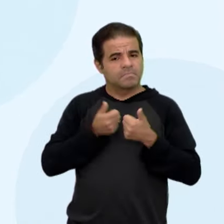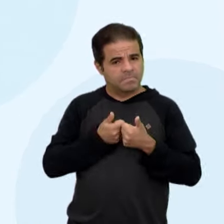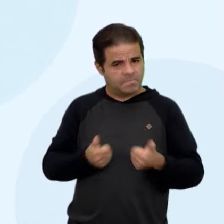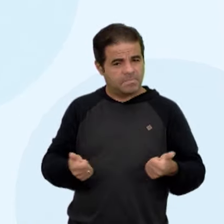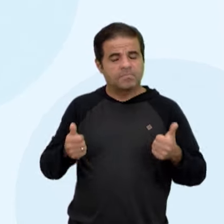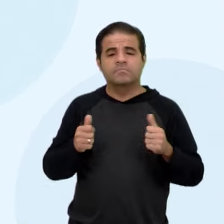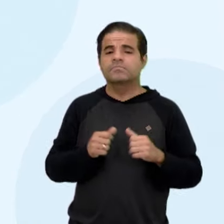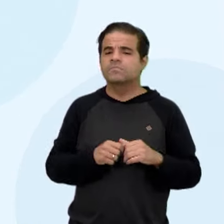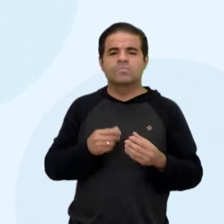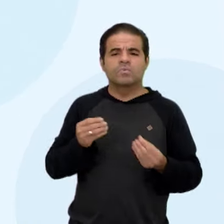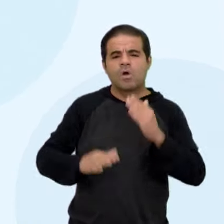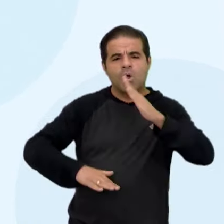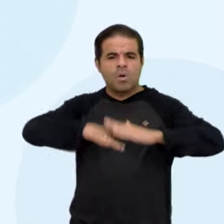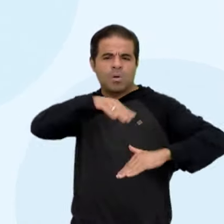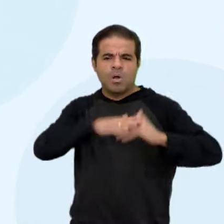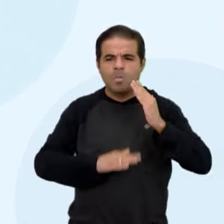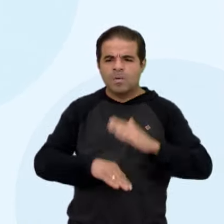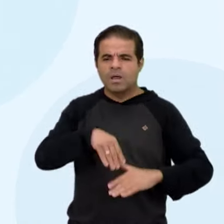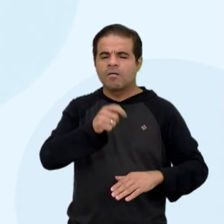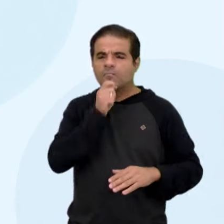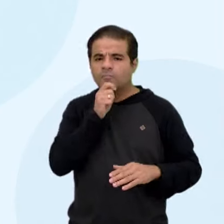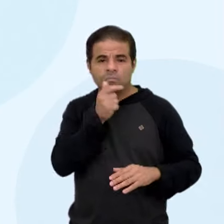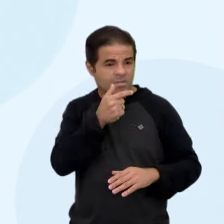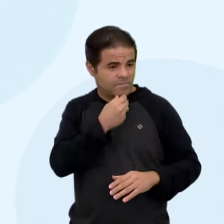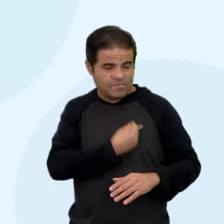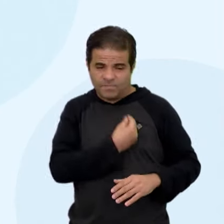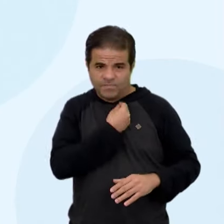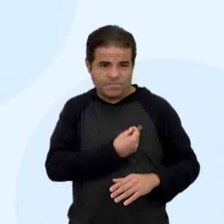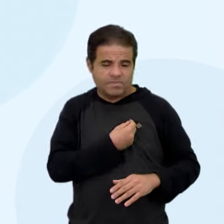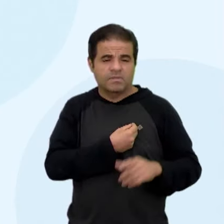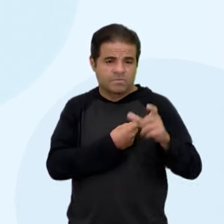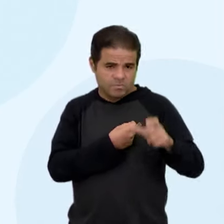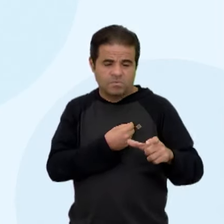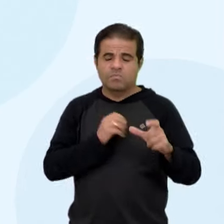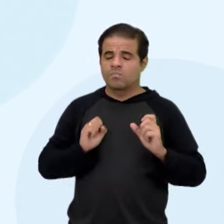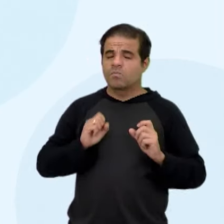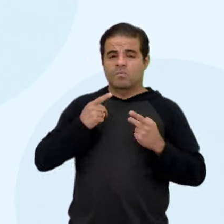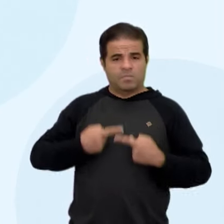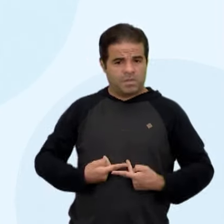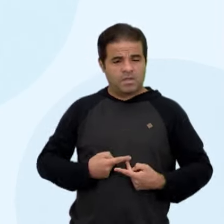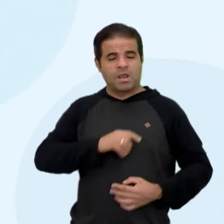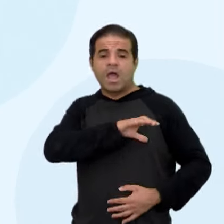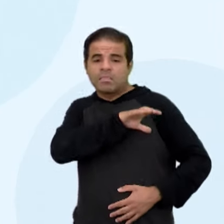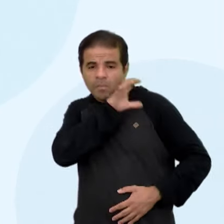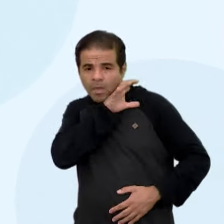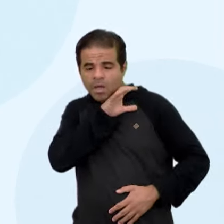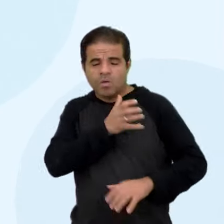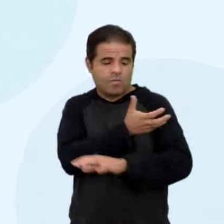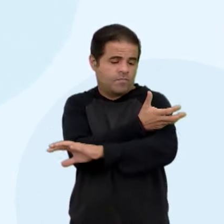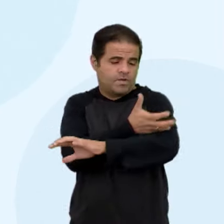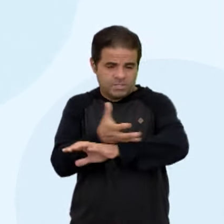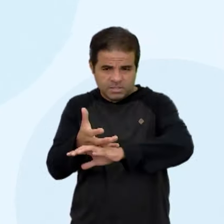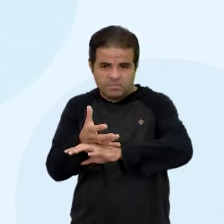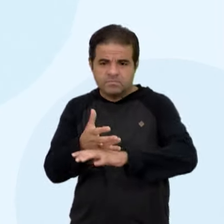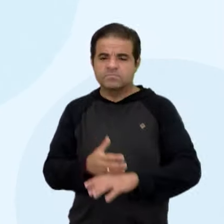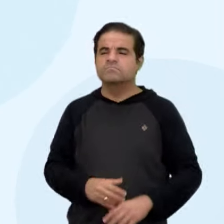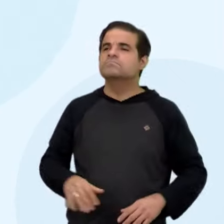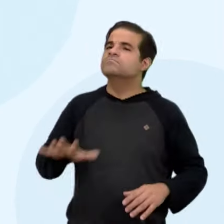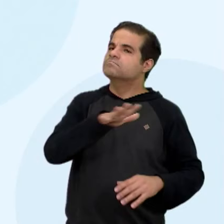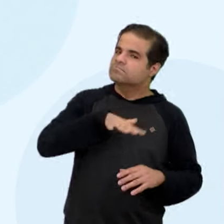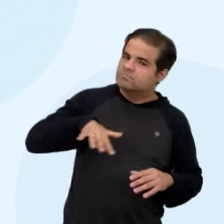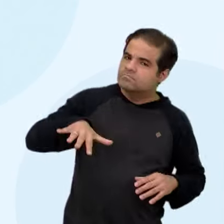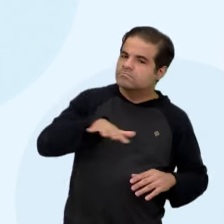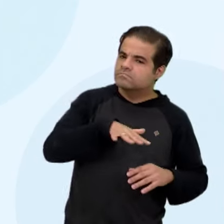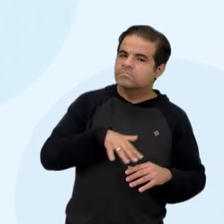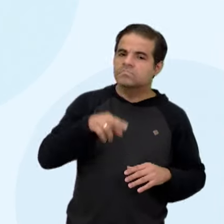Sul. Como praticamente não há vida no local, seja humana, animal ou vegetal, as agências